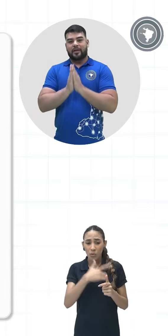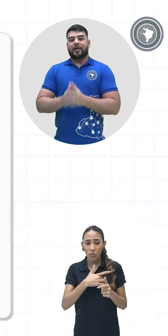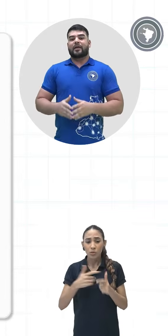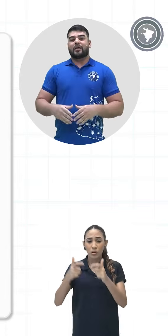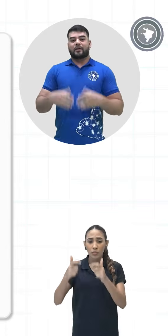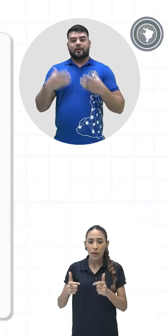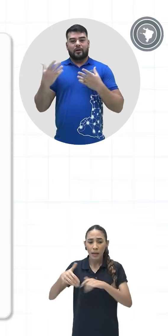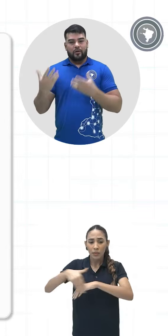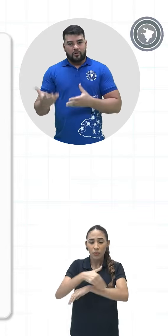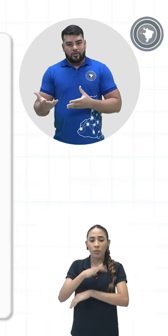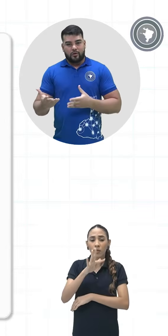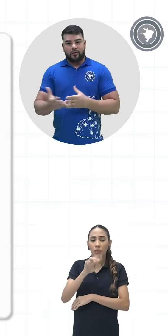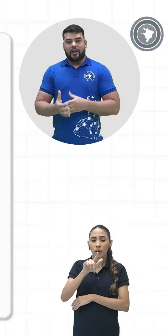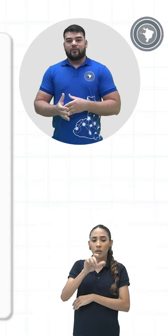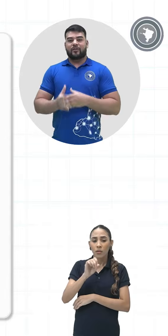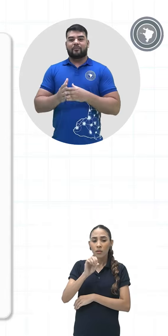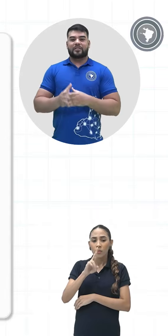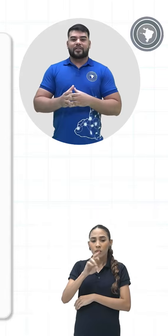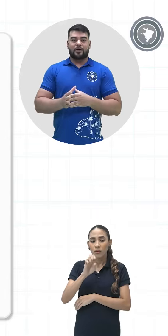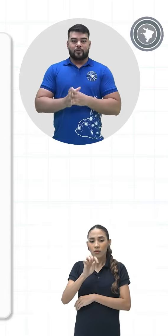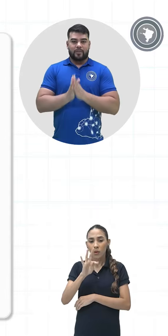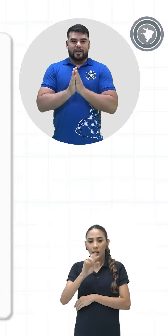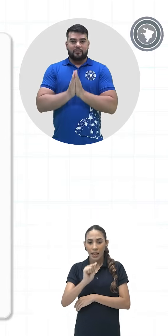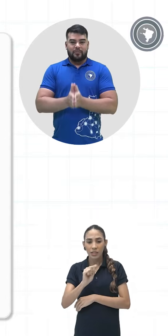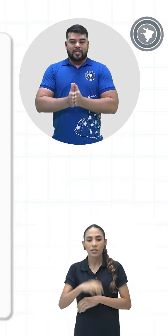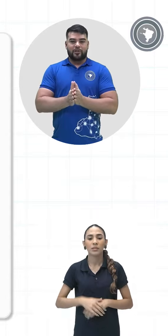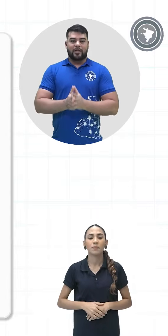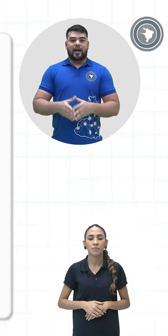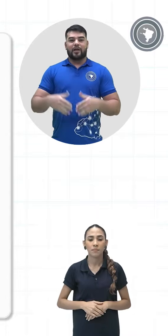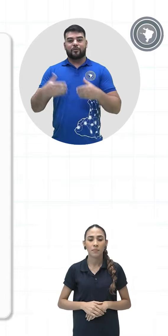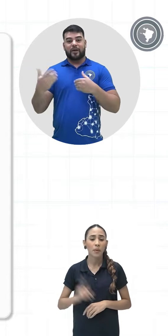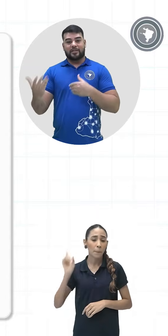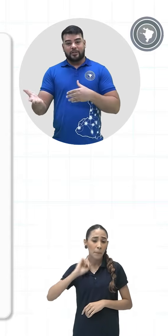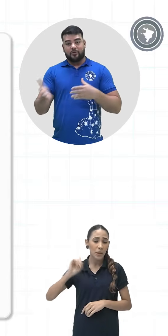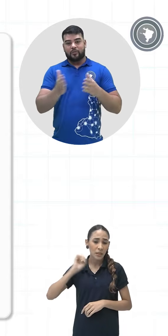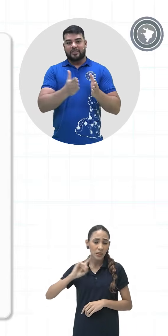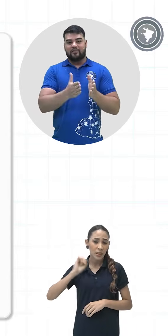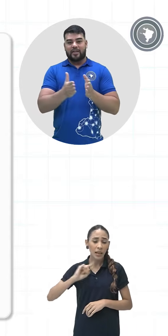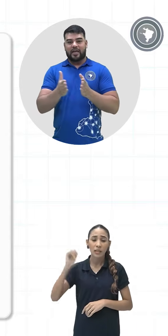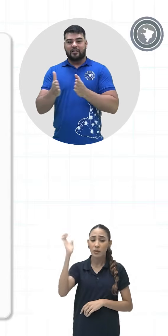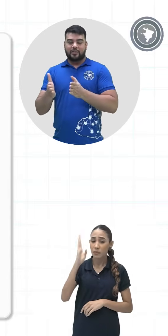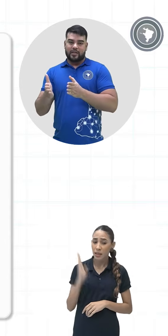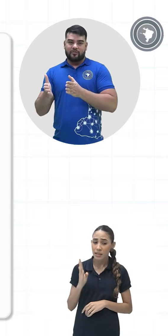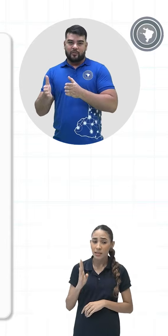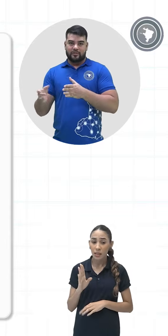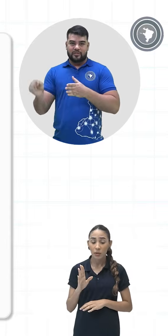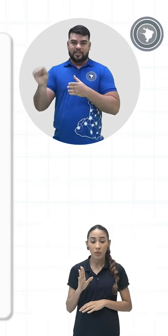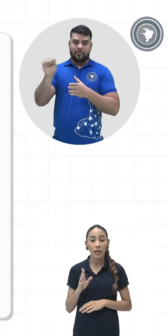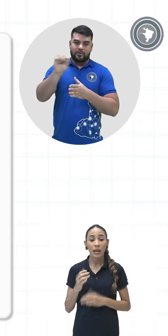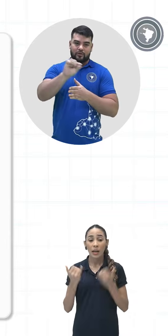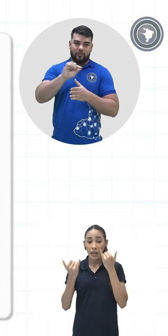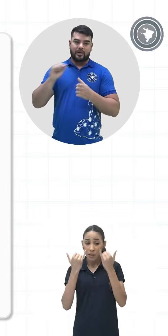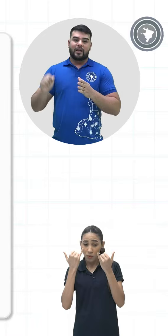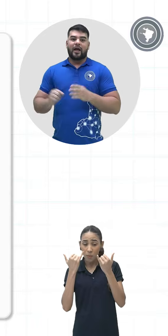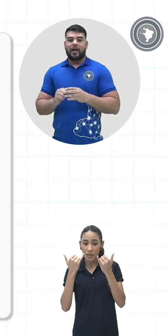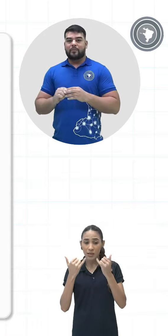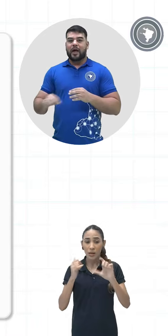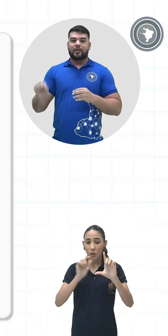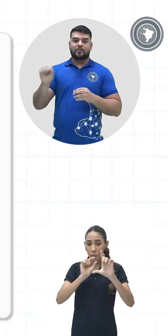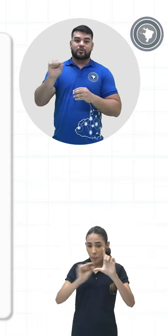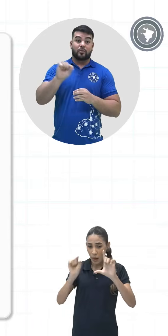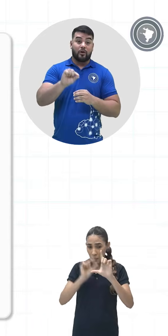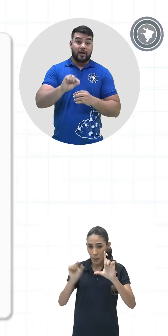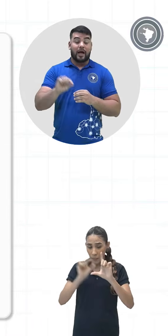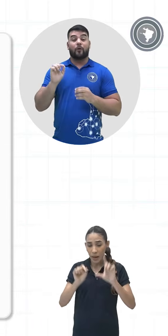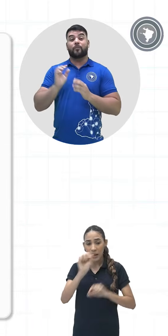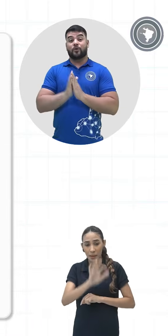Floresta e Coronel Fabriciano, Minas Gerais, Brasil, e observem que aí traz informações exatamente sobre a